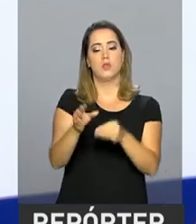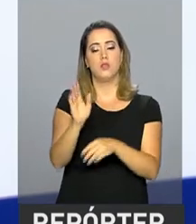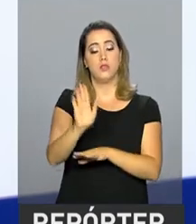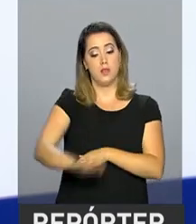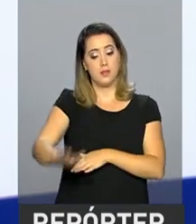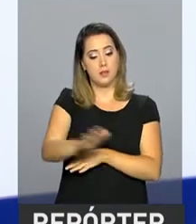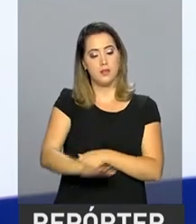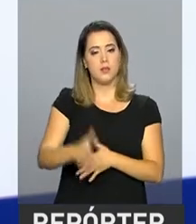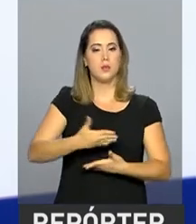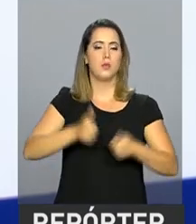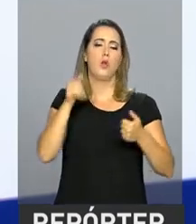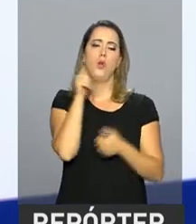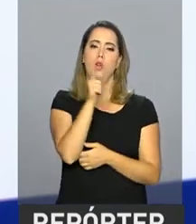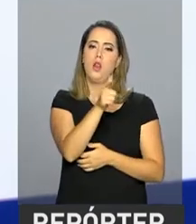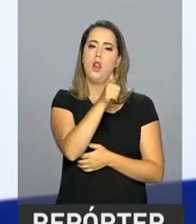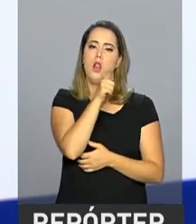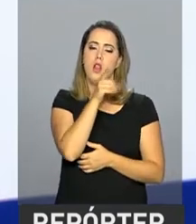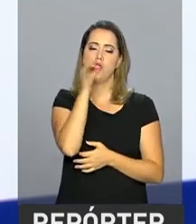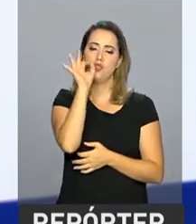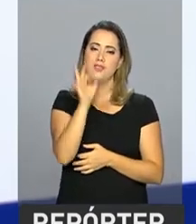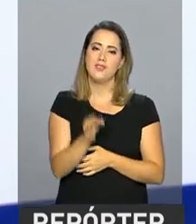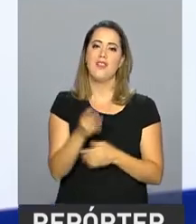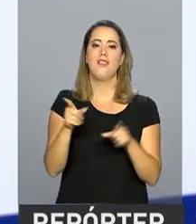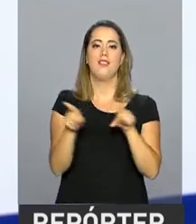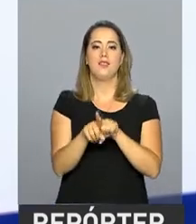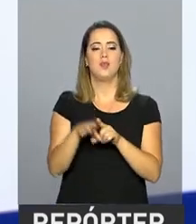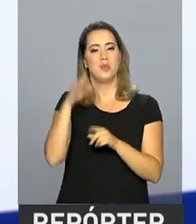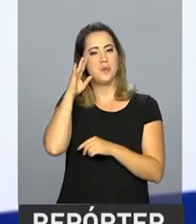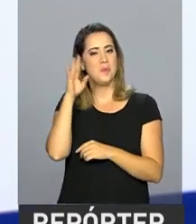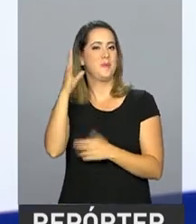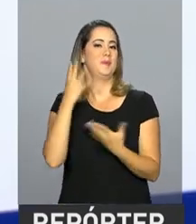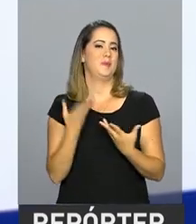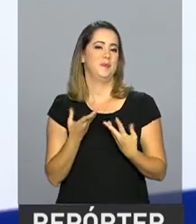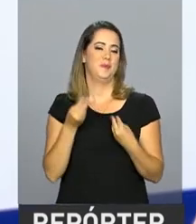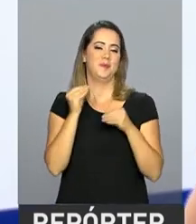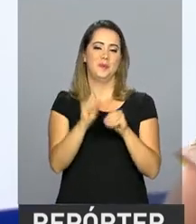uma merenda de melhor qualidade, nutritiva e principalmente criativa, né, que é isso que nós temos que fazer.